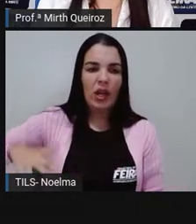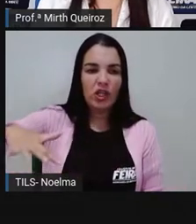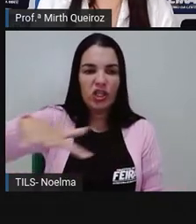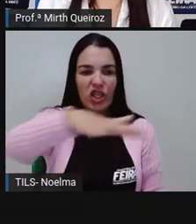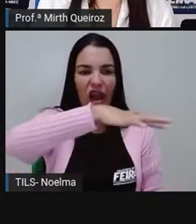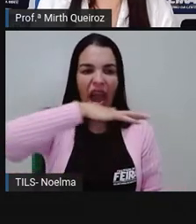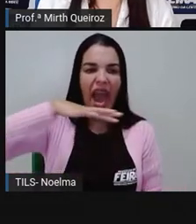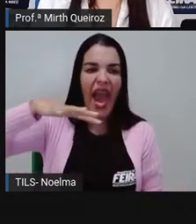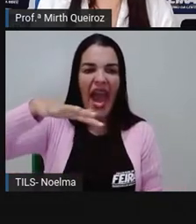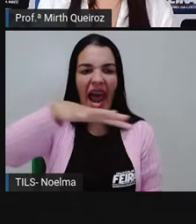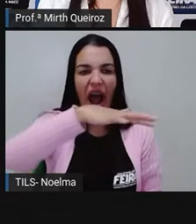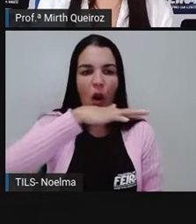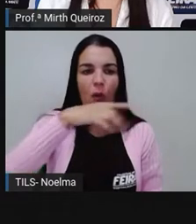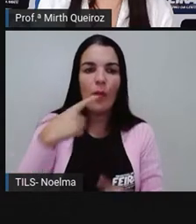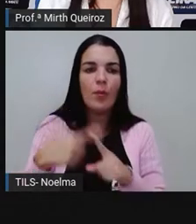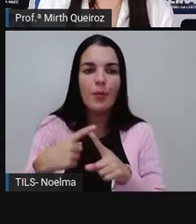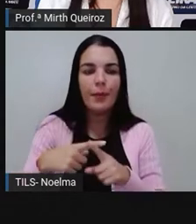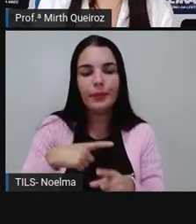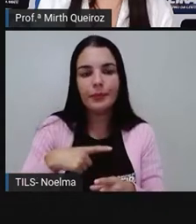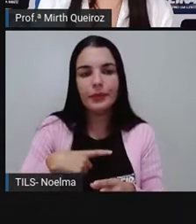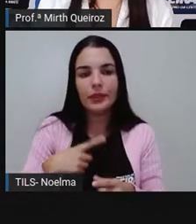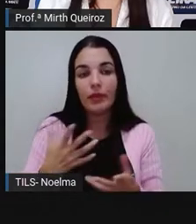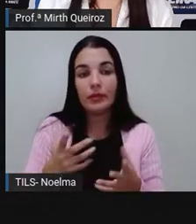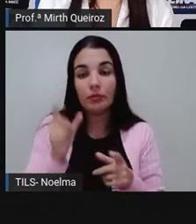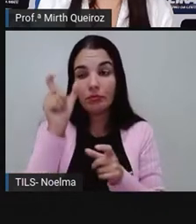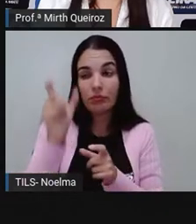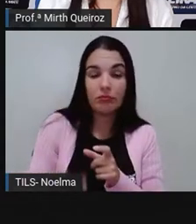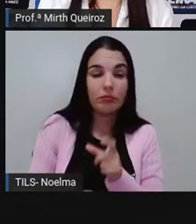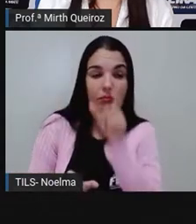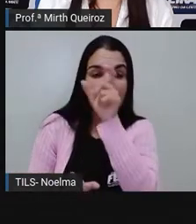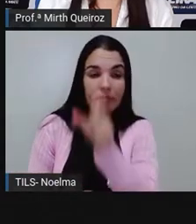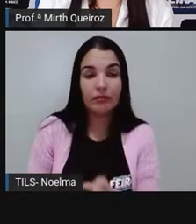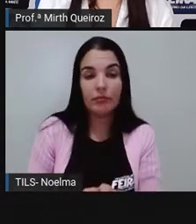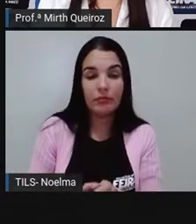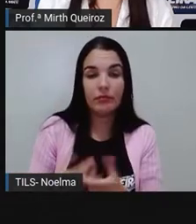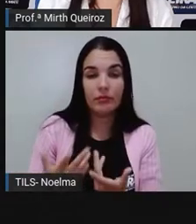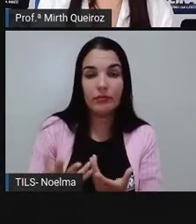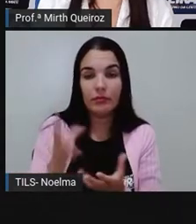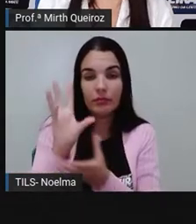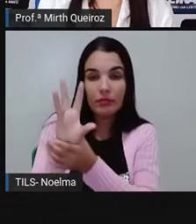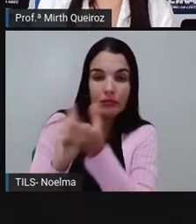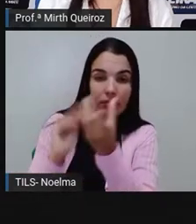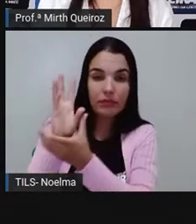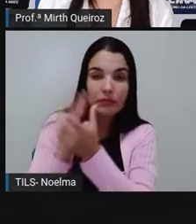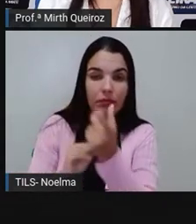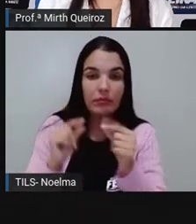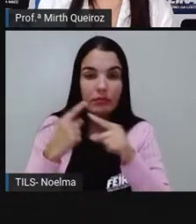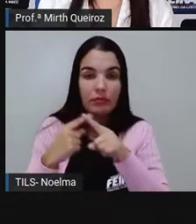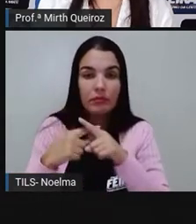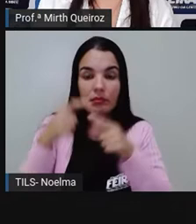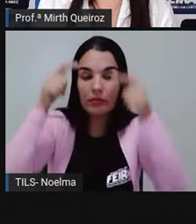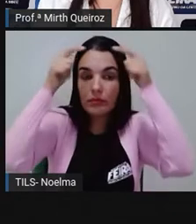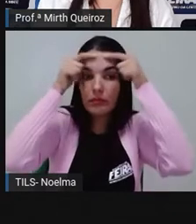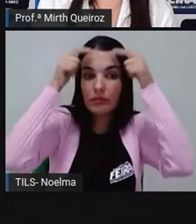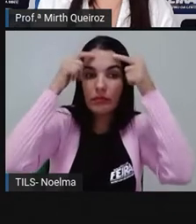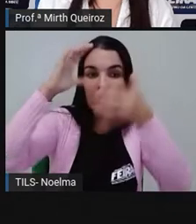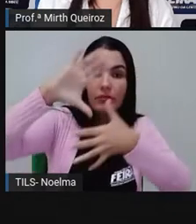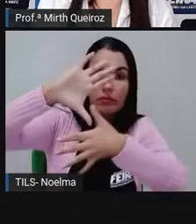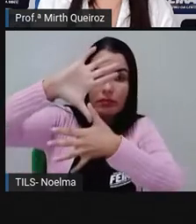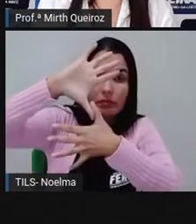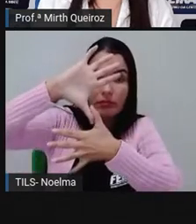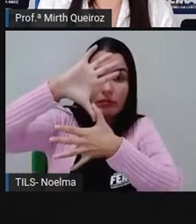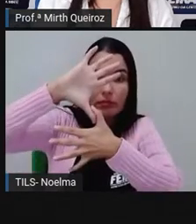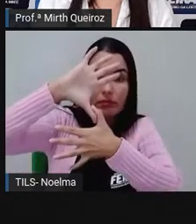ele foi um modelo administrativo implantado pela Coroa de Portugal na América Portuguesa a partir de 1548, e o